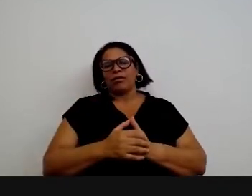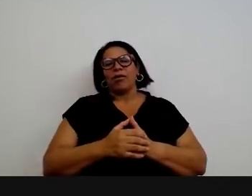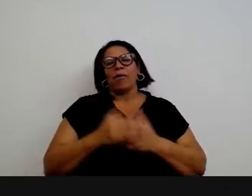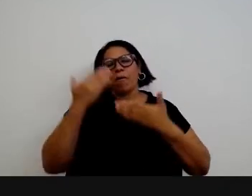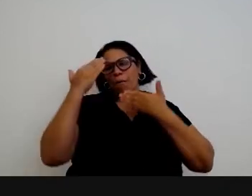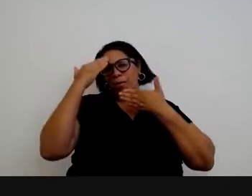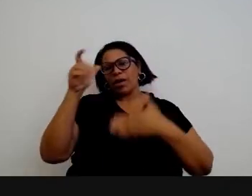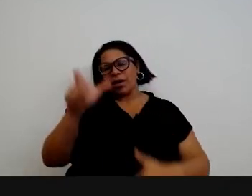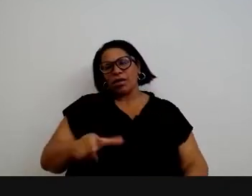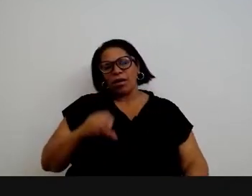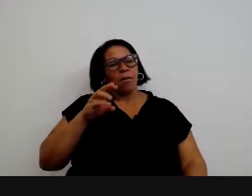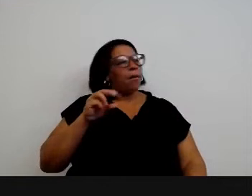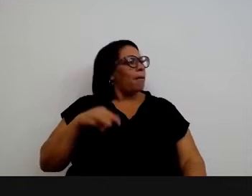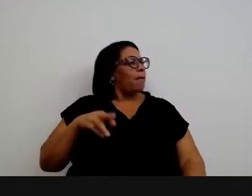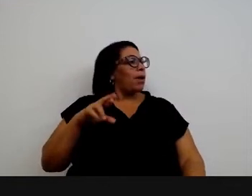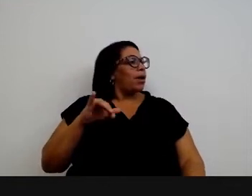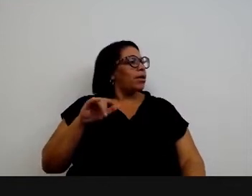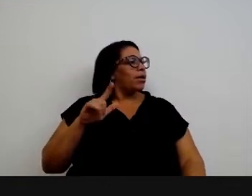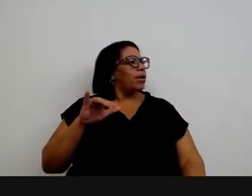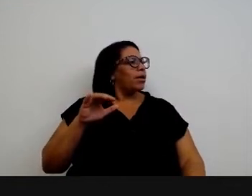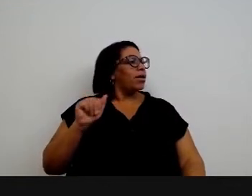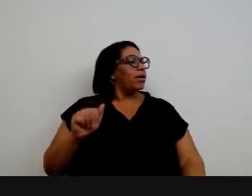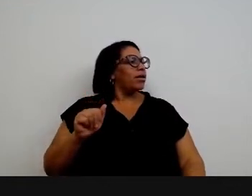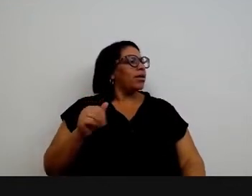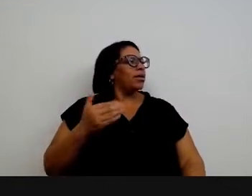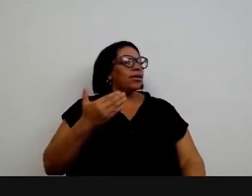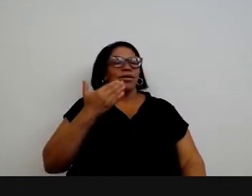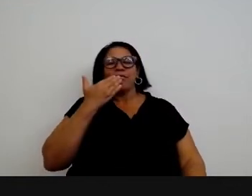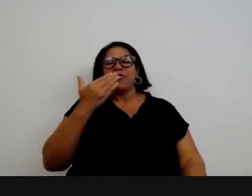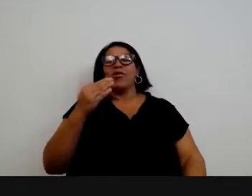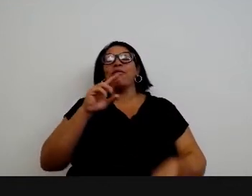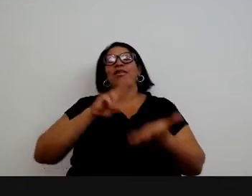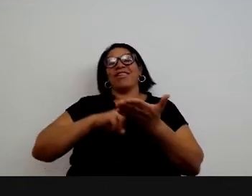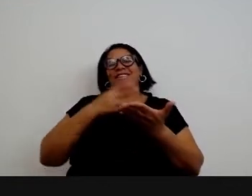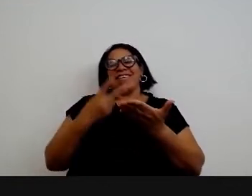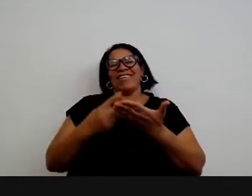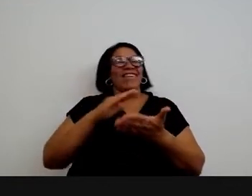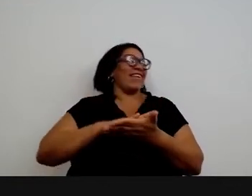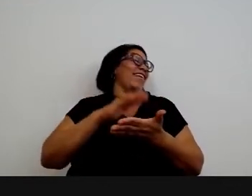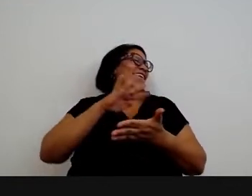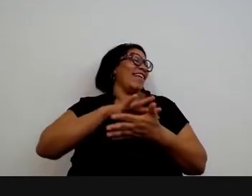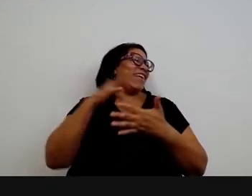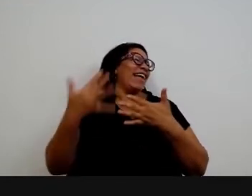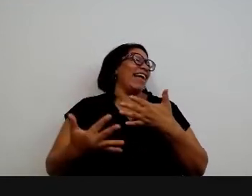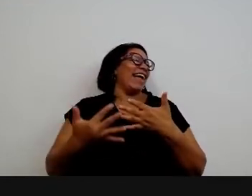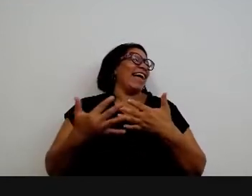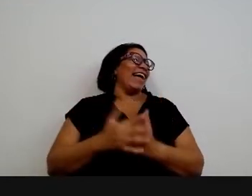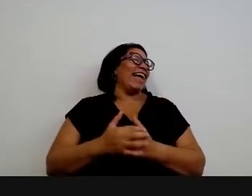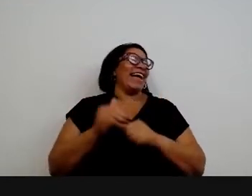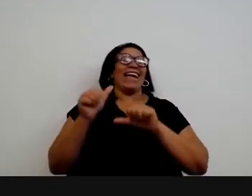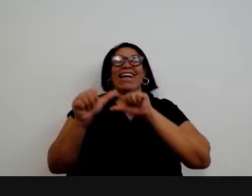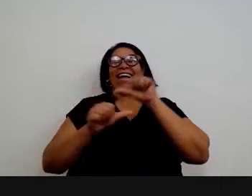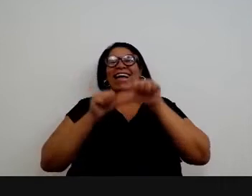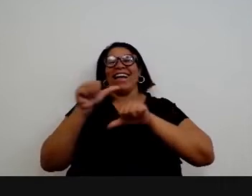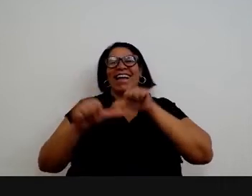Obrigada, Marília. Eu e a Corina, a gente fez uma troca, tipo as intérpretes de Libras, né?